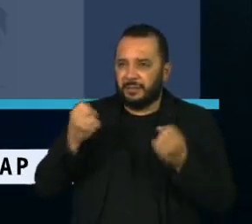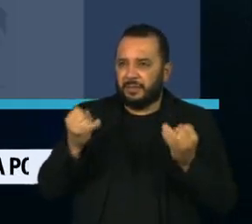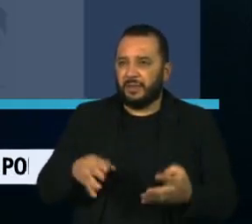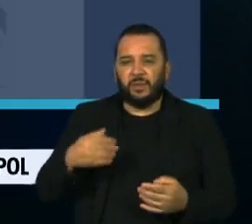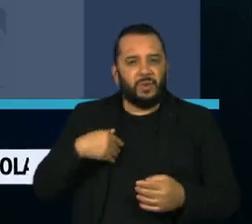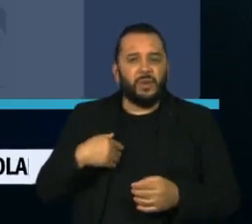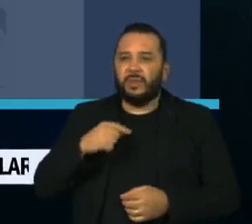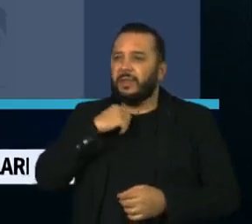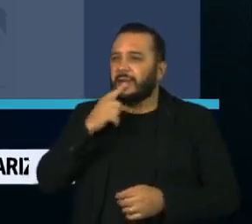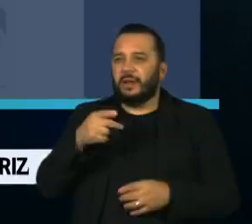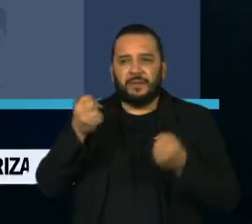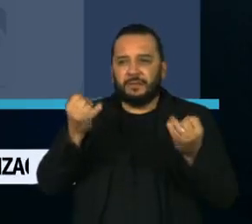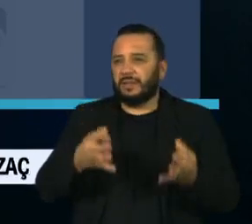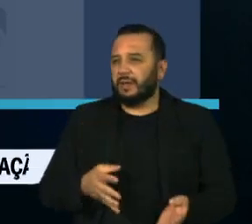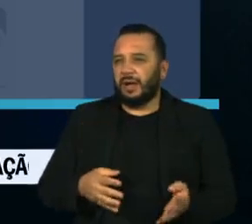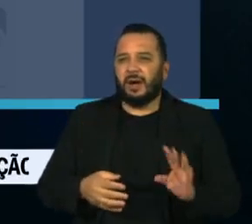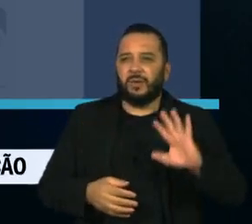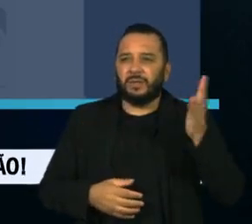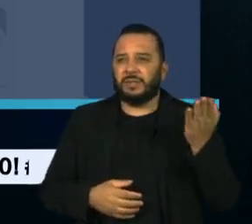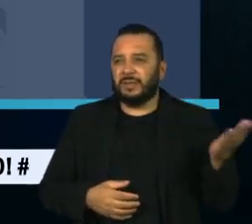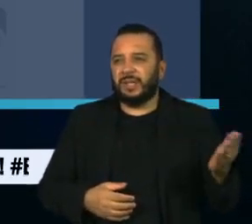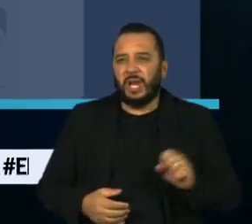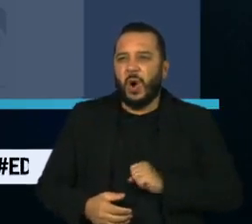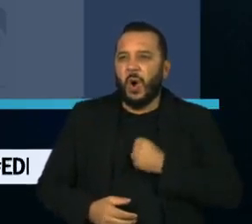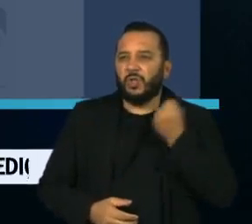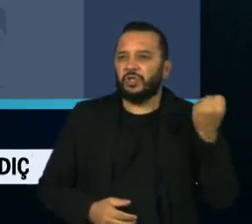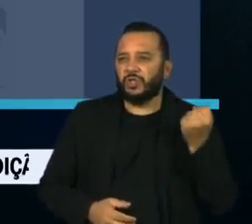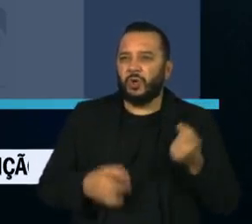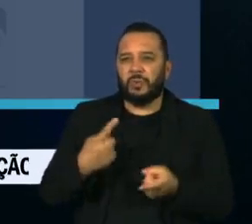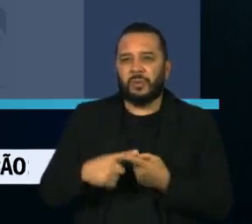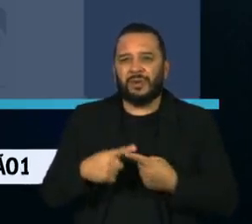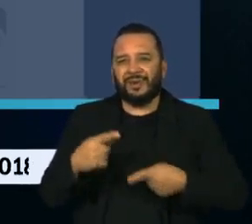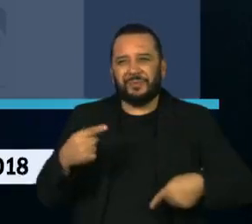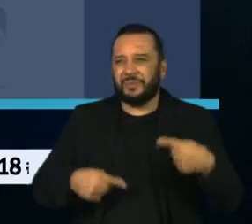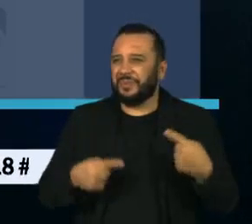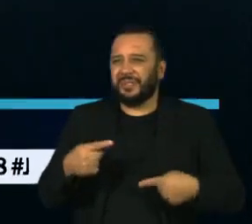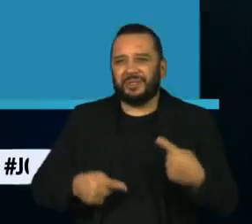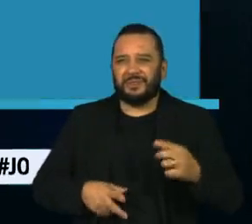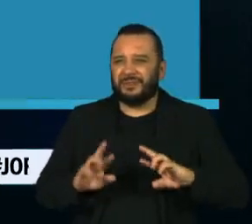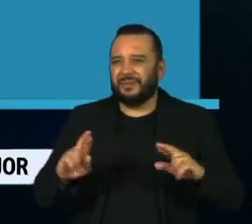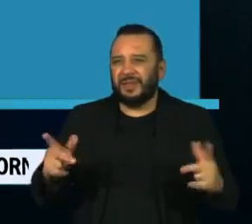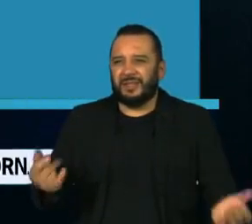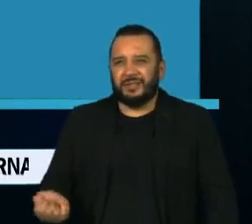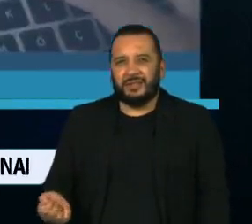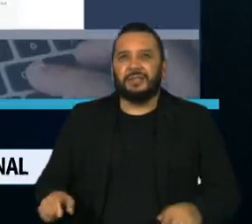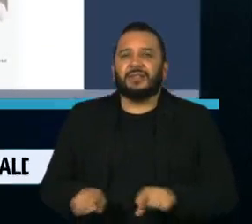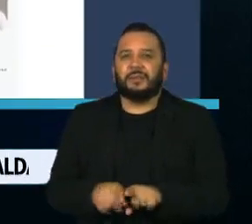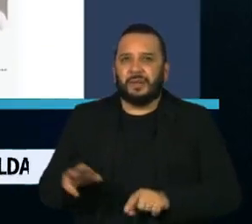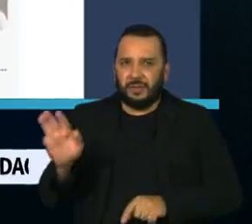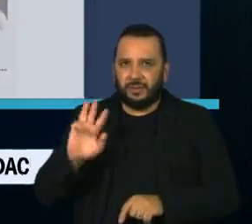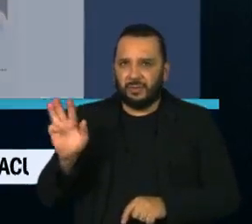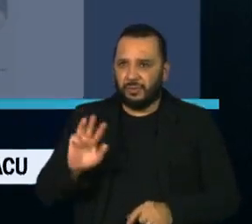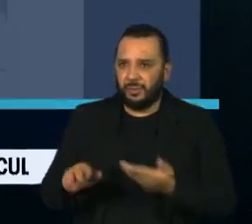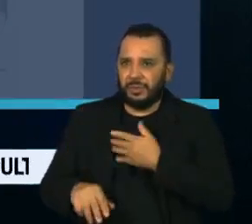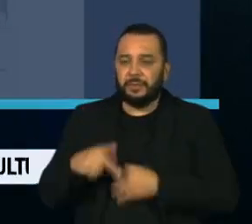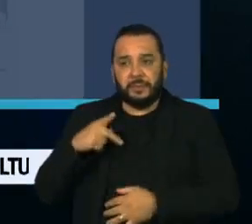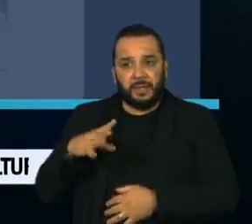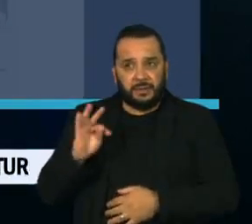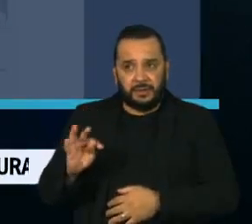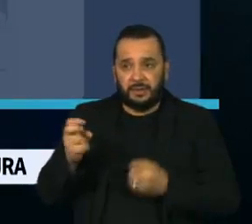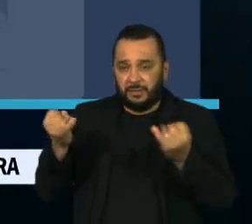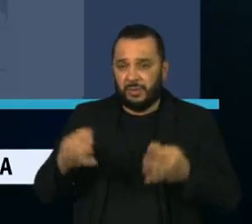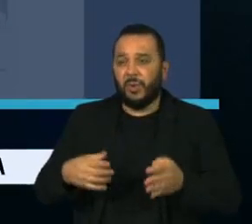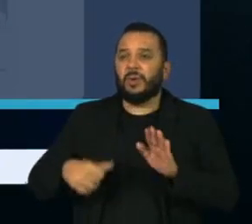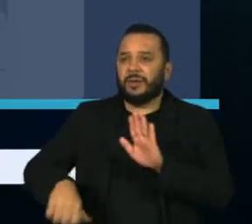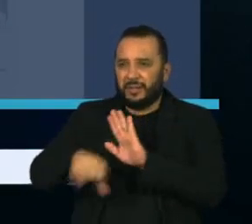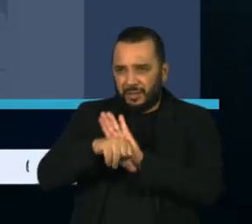vai conseguir explicar o que leva um ser humano a odiar o outro por convicções políticas diferentes. Luiz Inácio Lula da Silva, do PT, disse que o